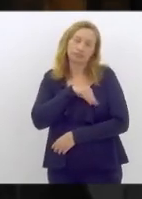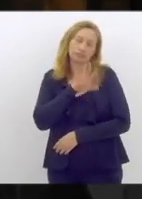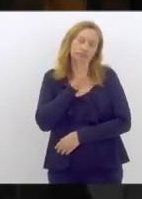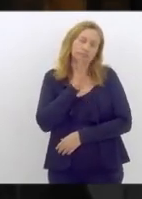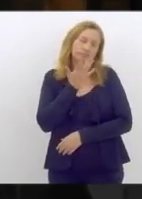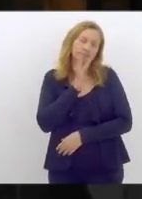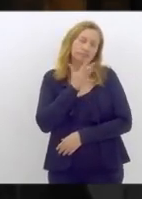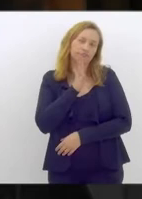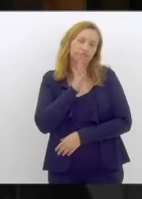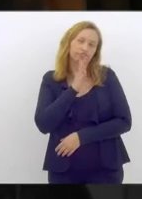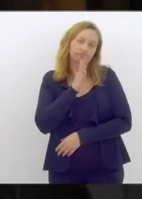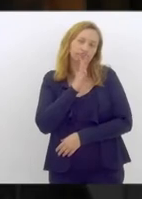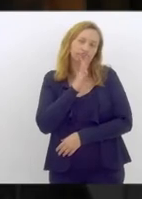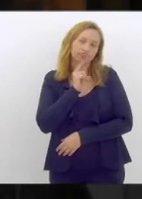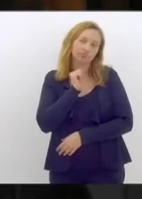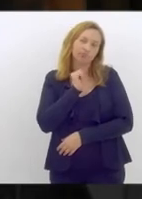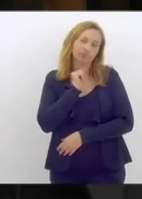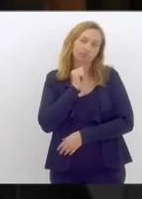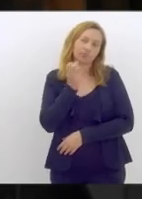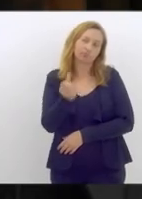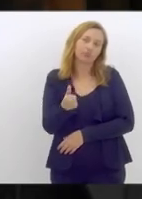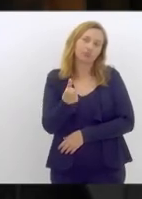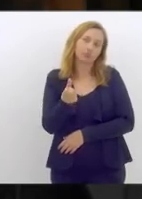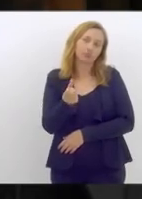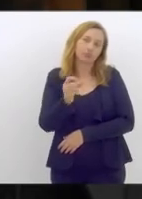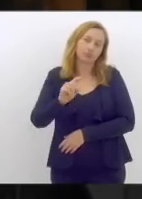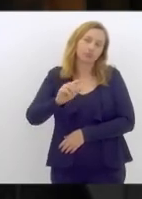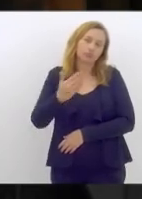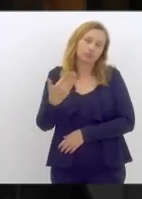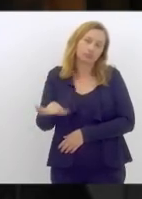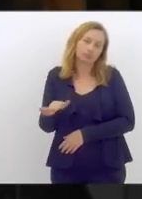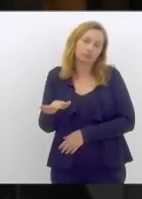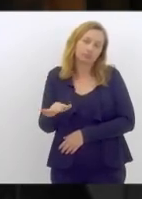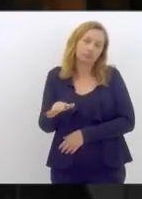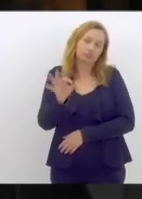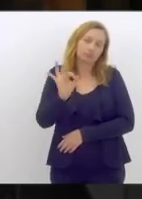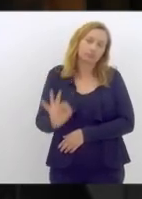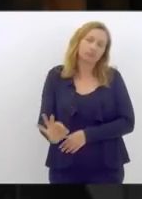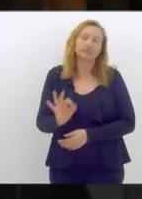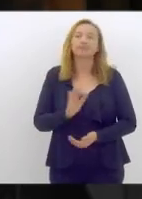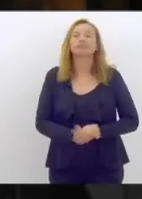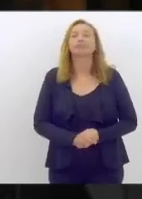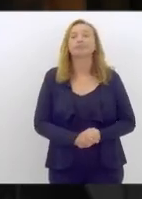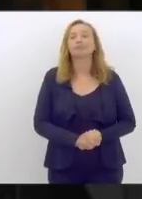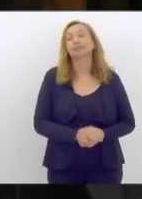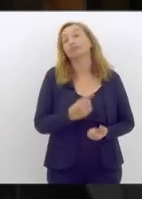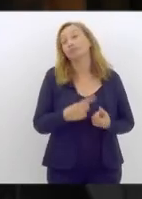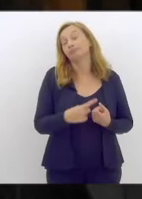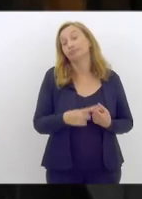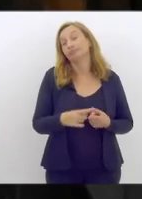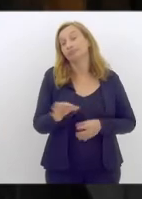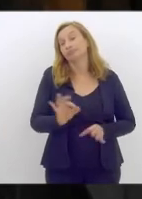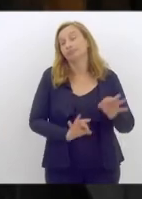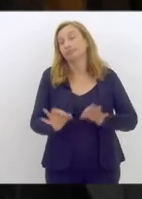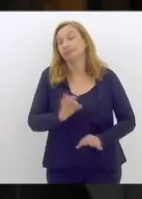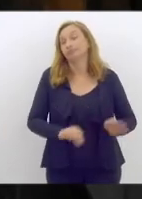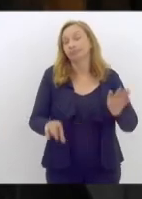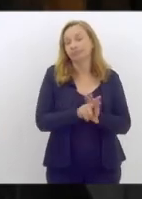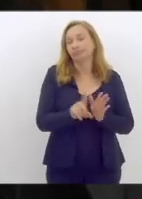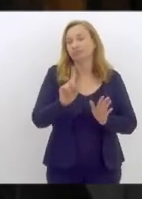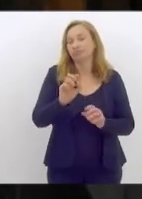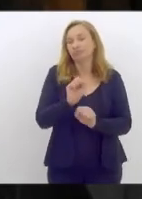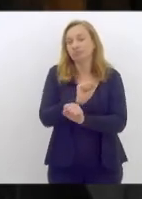aproximadamente 6 e meio por cento porque a pílula não Deixa claro